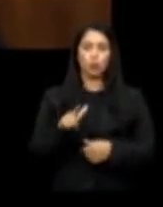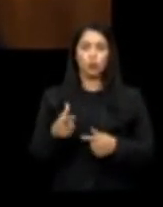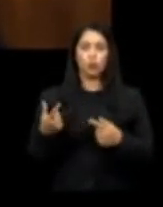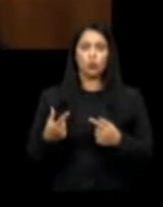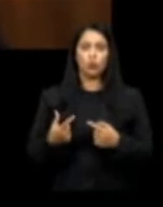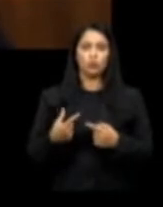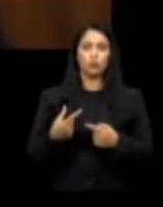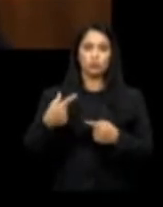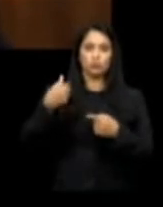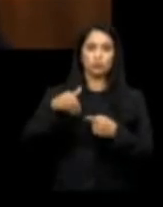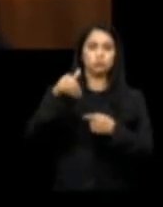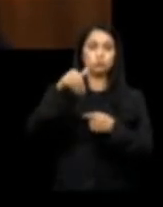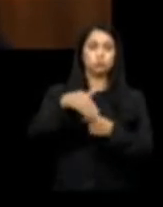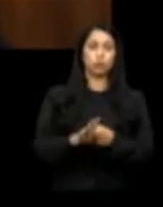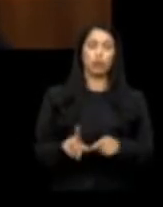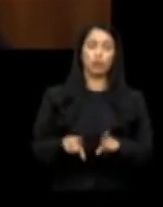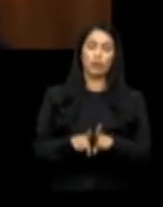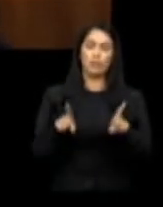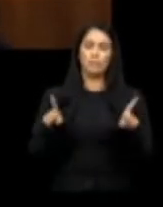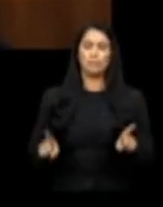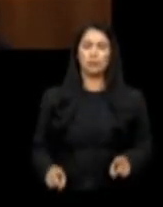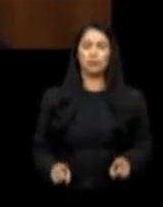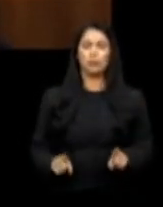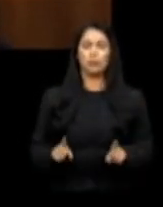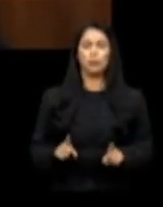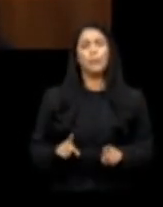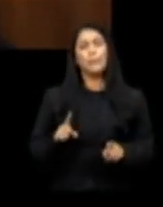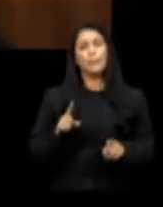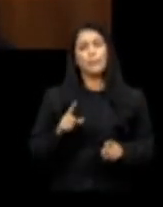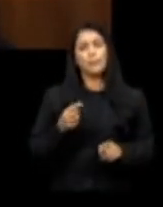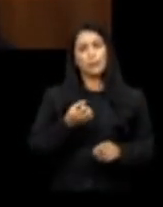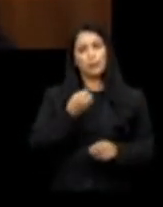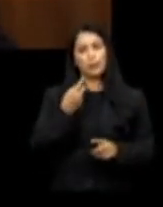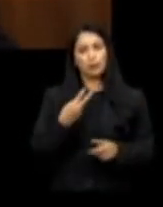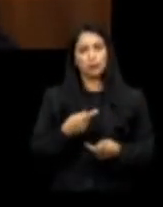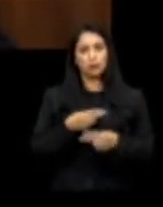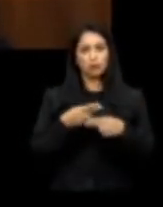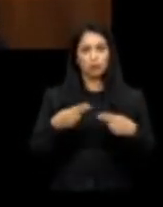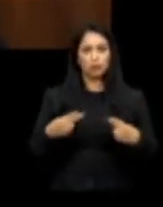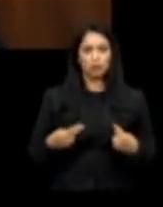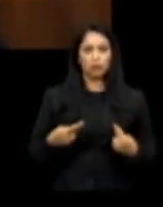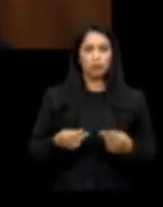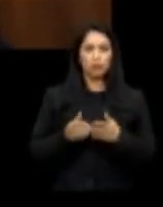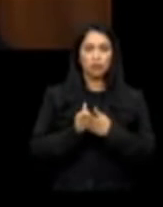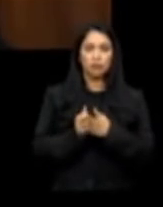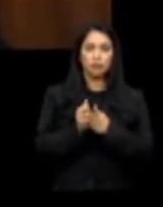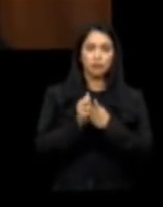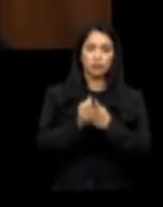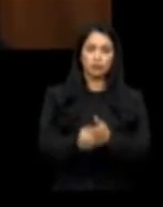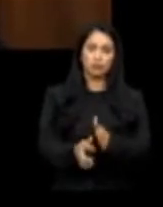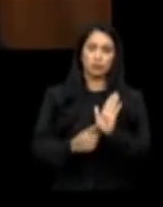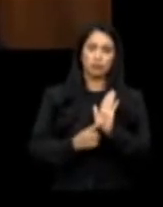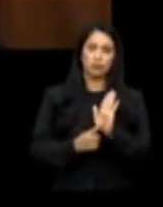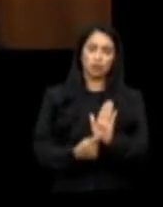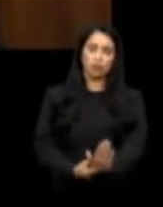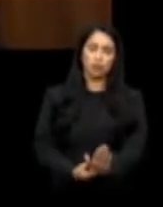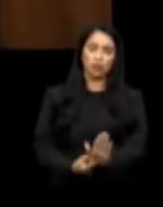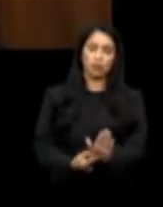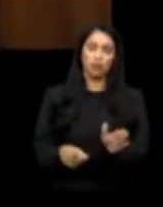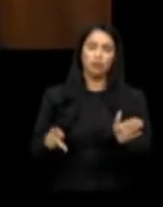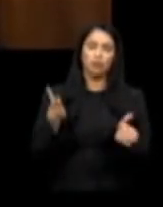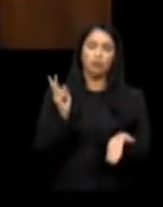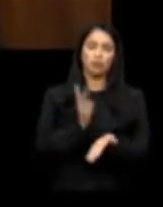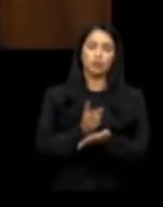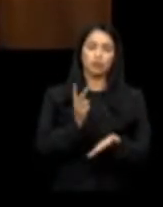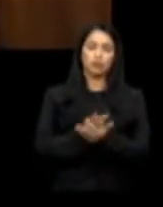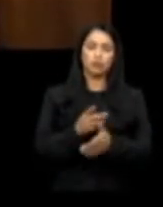da exclusão, mas como elemento positivo, indutor da cidade, da própria atividade